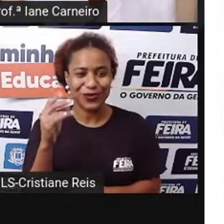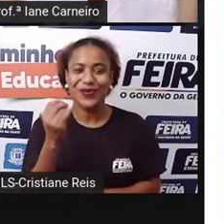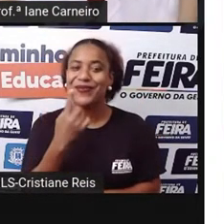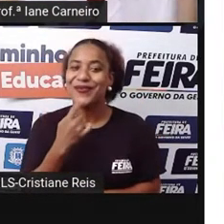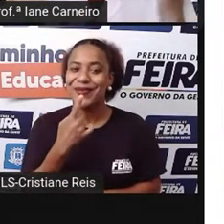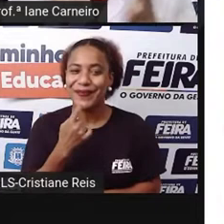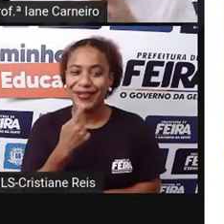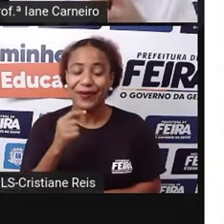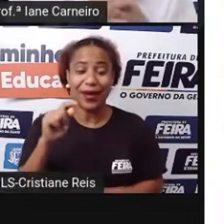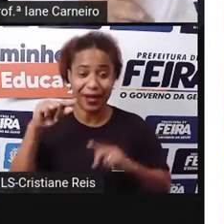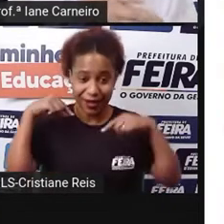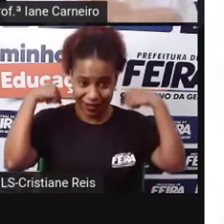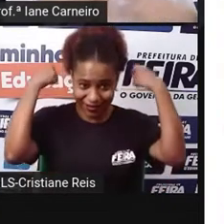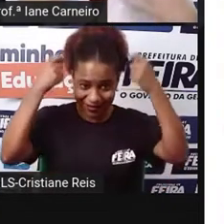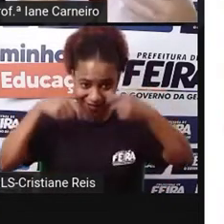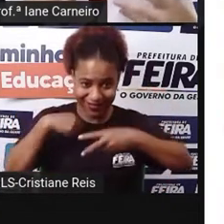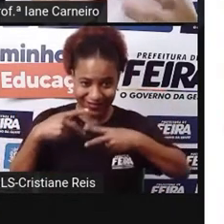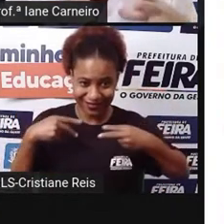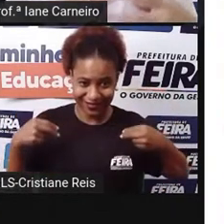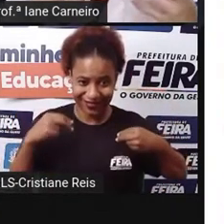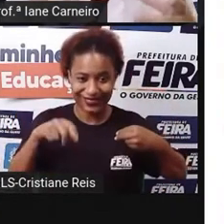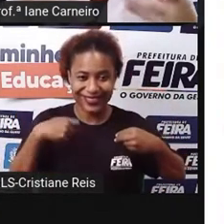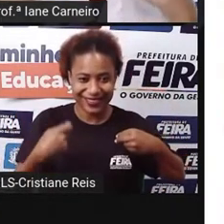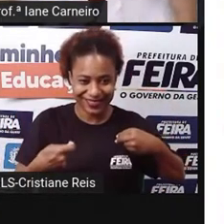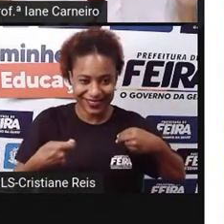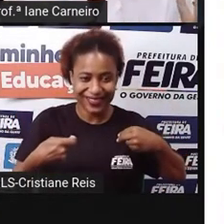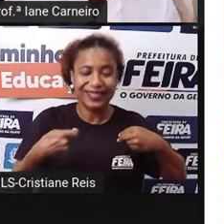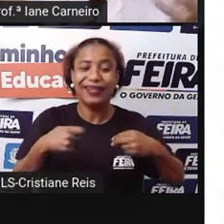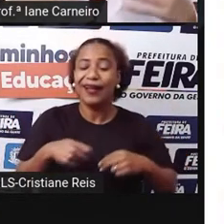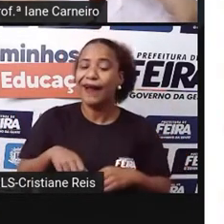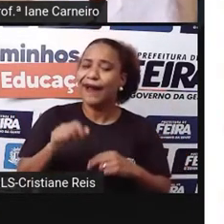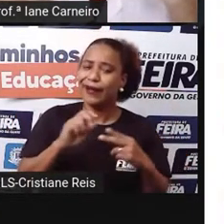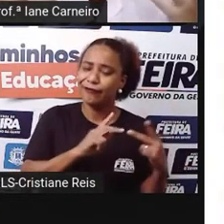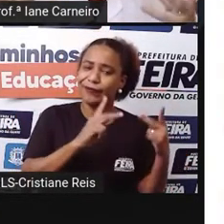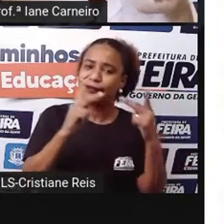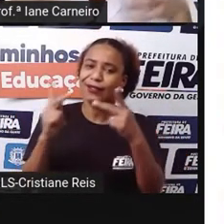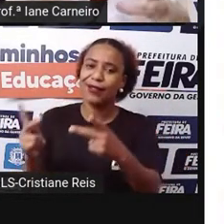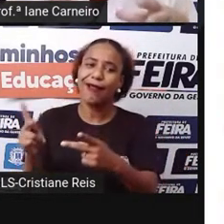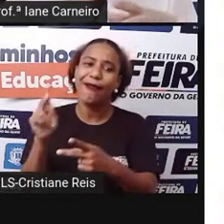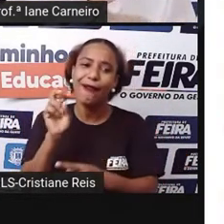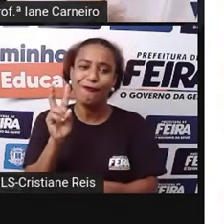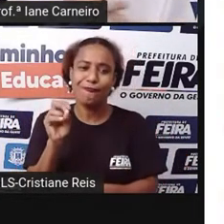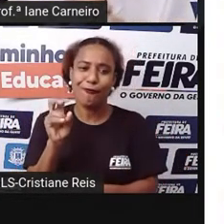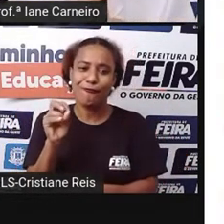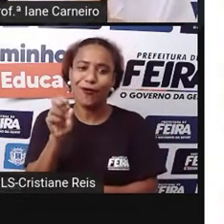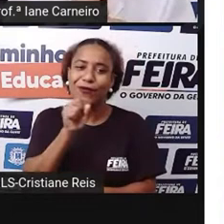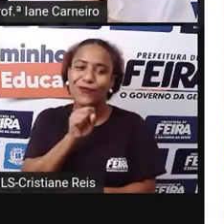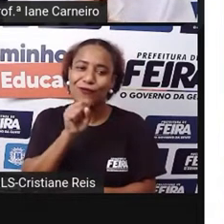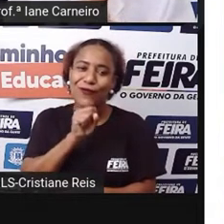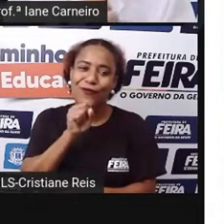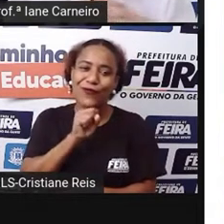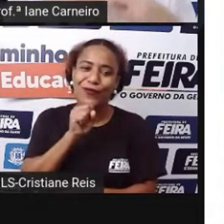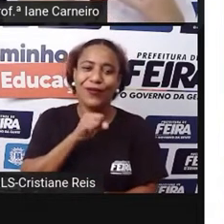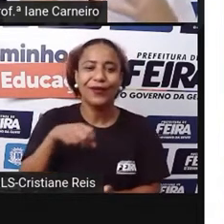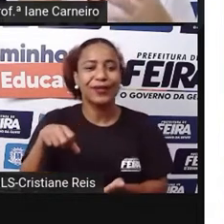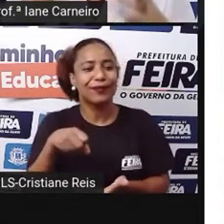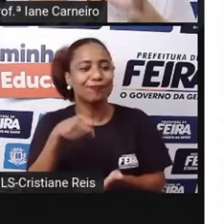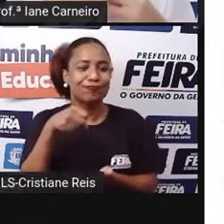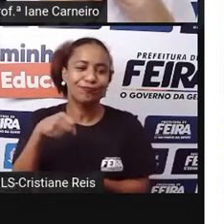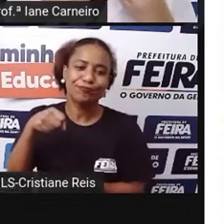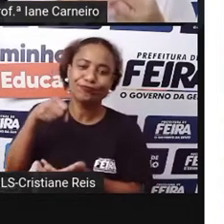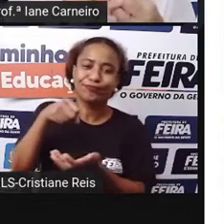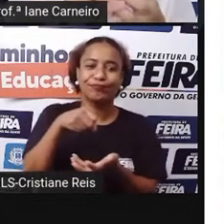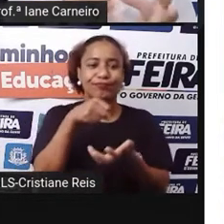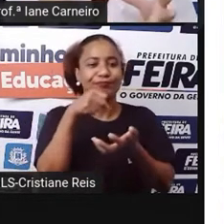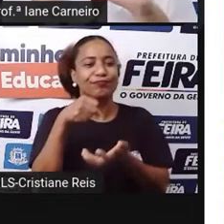bem distante. E aí ela leva, né, docinhos numa cesta, comidinhas numa cesta, tá bom? E aí a mãe